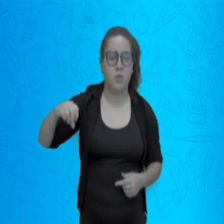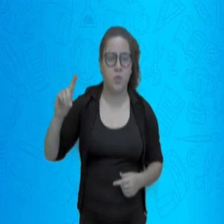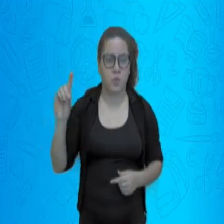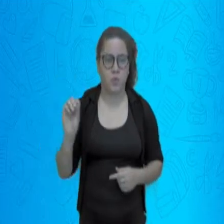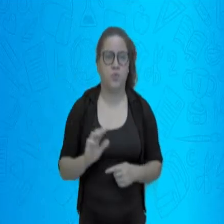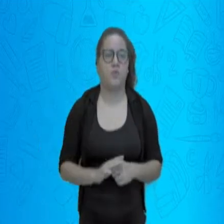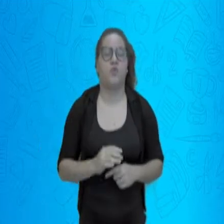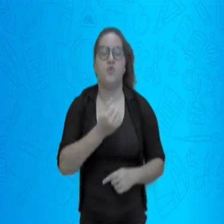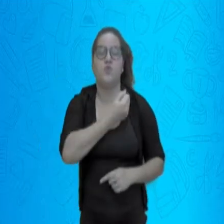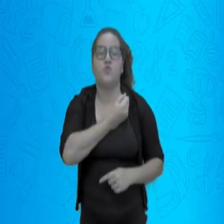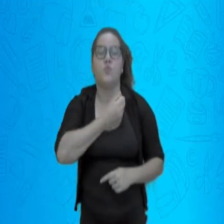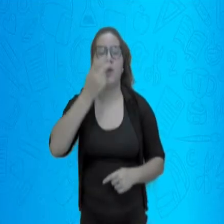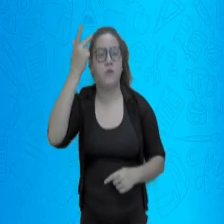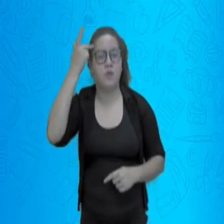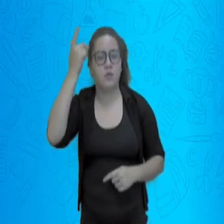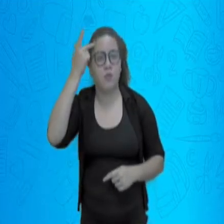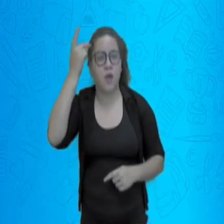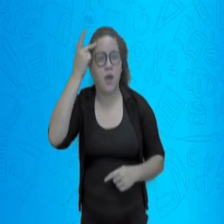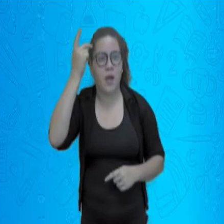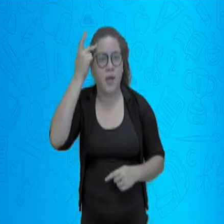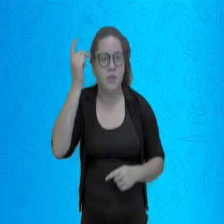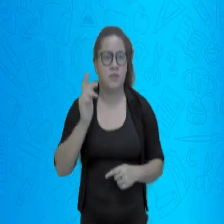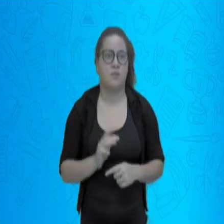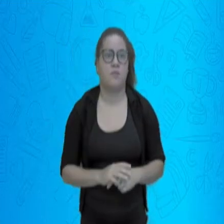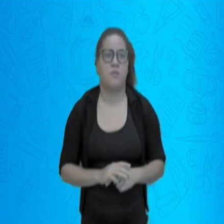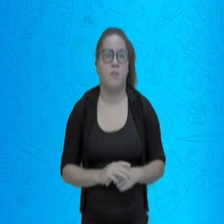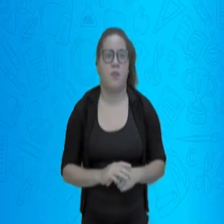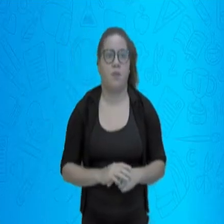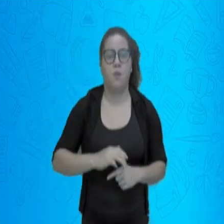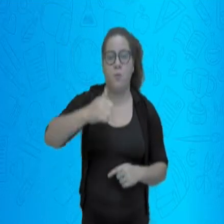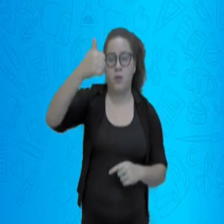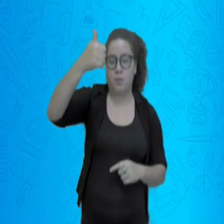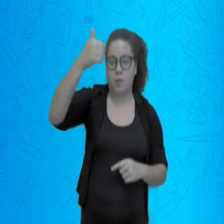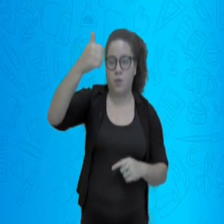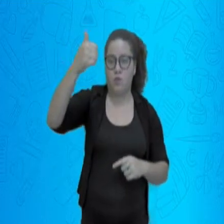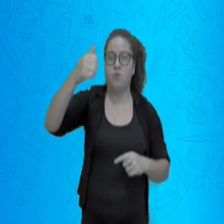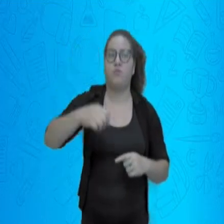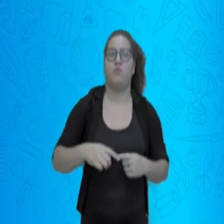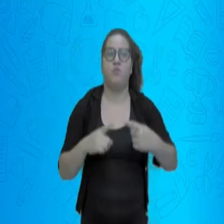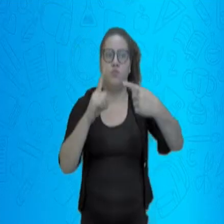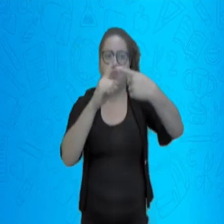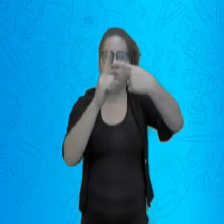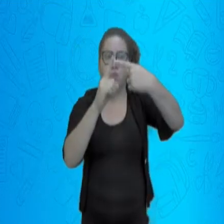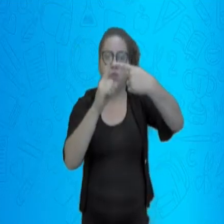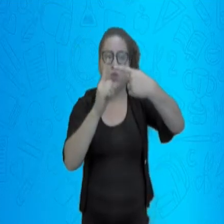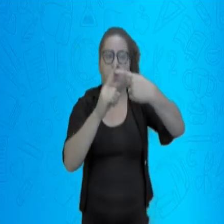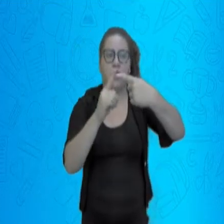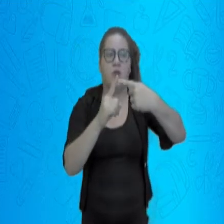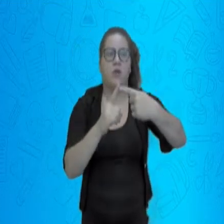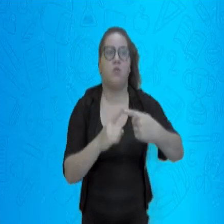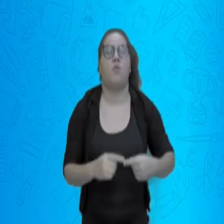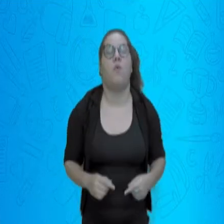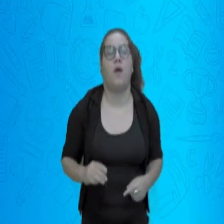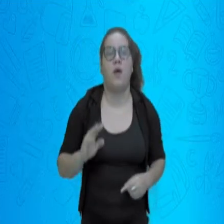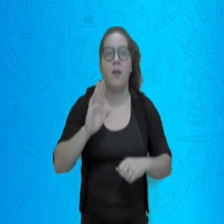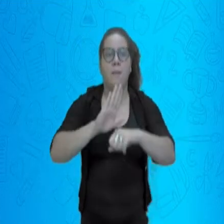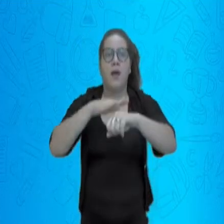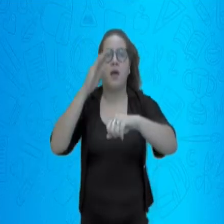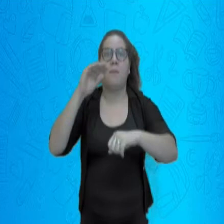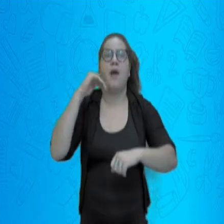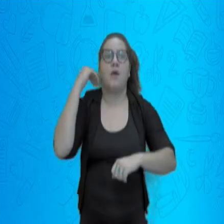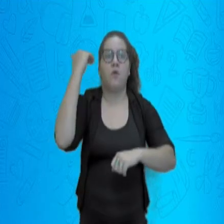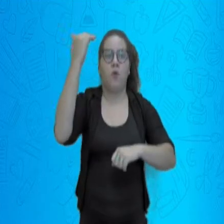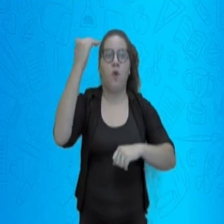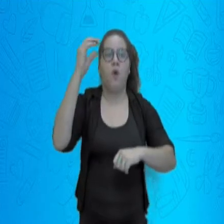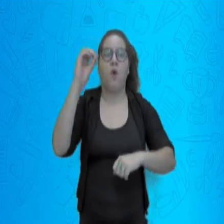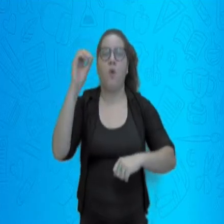números naturais, o minuendo, ele é maior ou igual ao subtraindo. Por quê? Porque